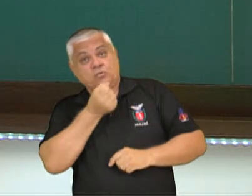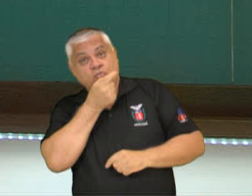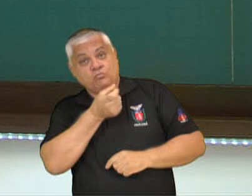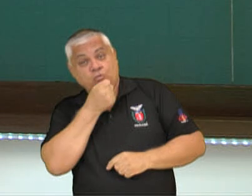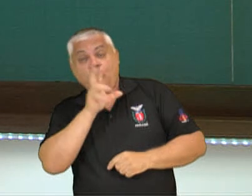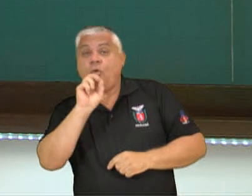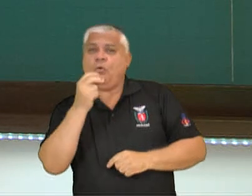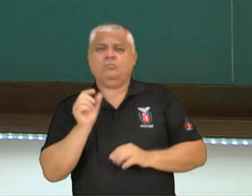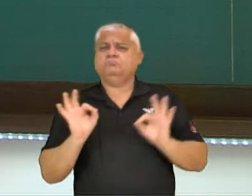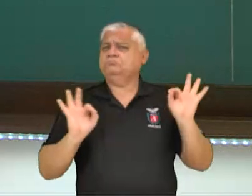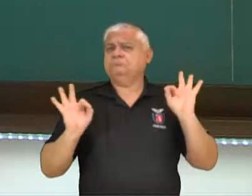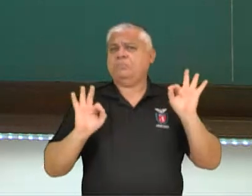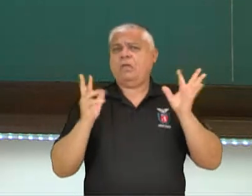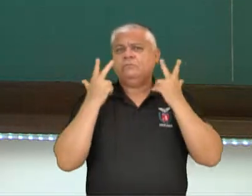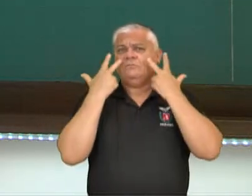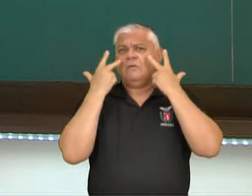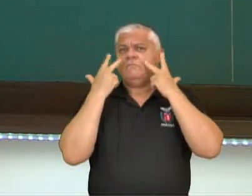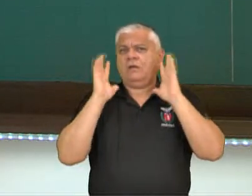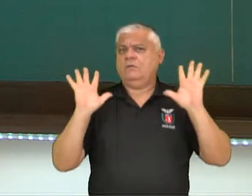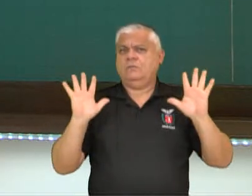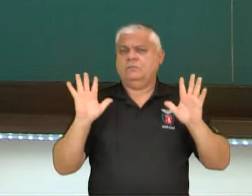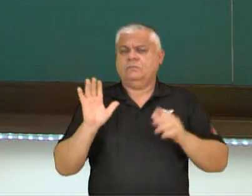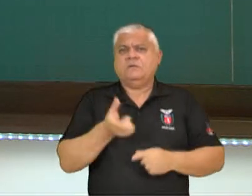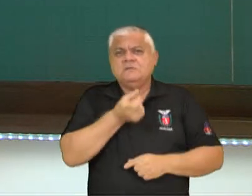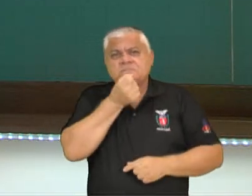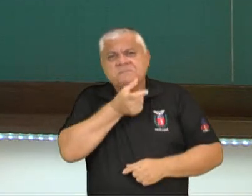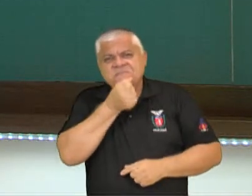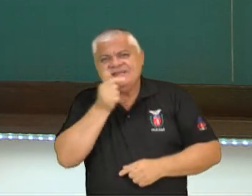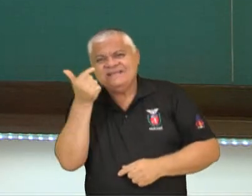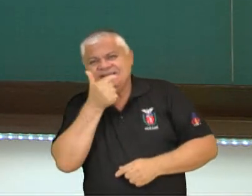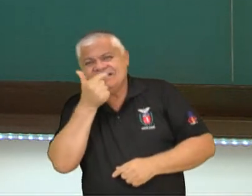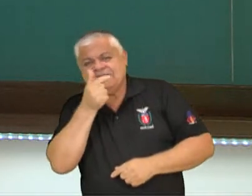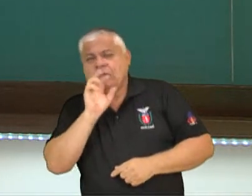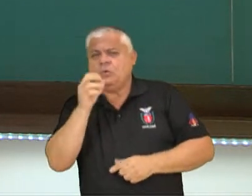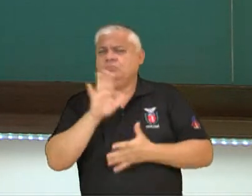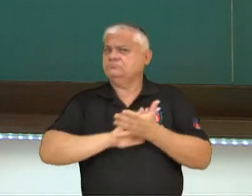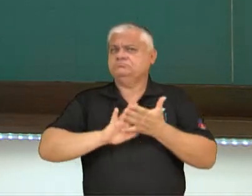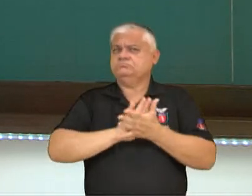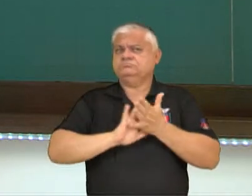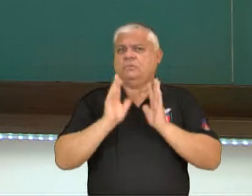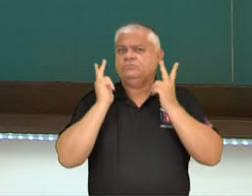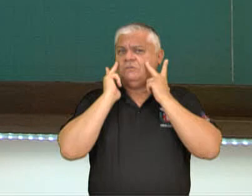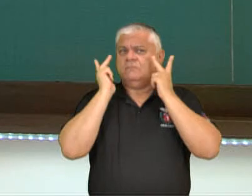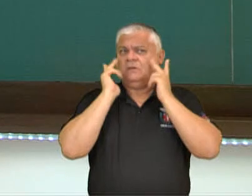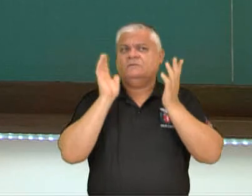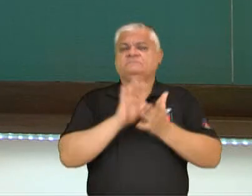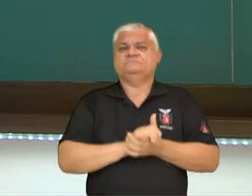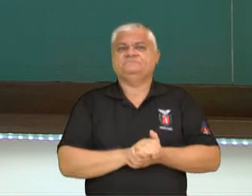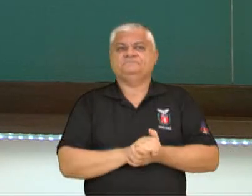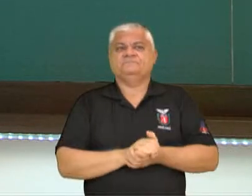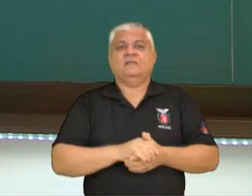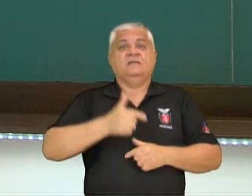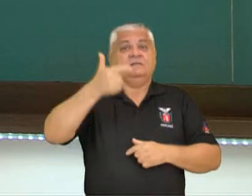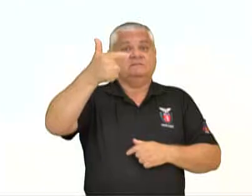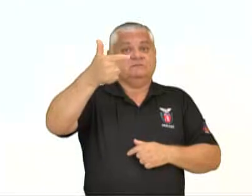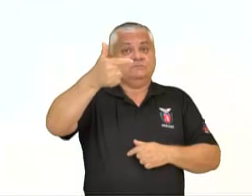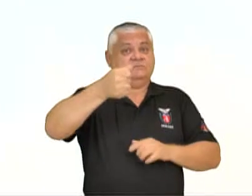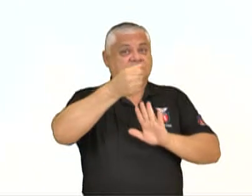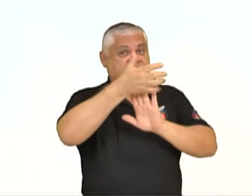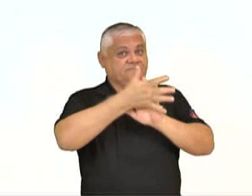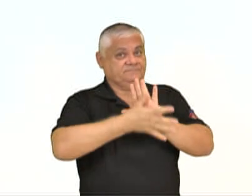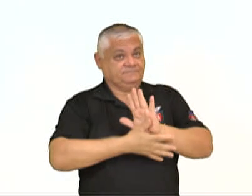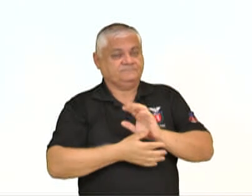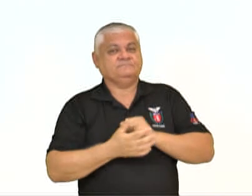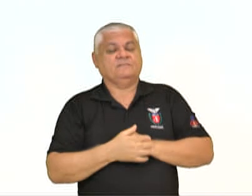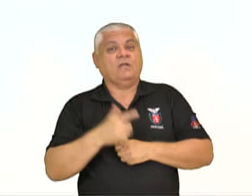Pode ser que apresente humor, que promova o riso, ou não, nem sempre, certo? E vamos para a nossa segunda atividade.